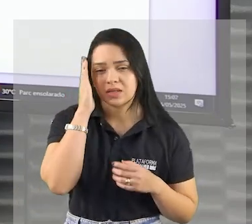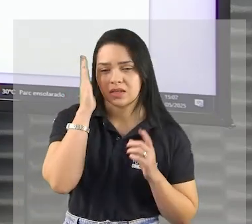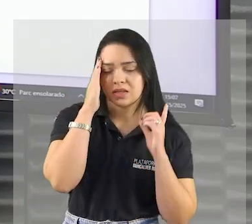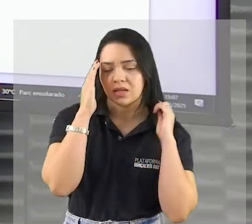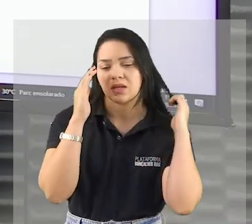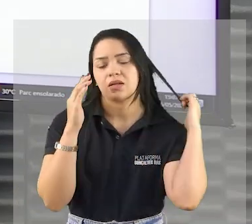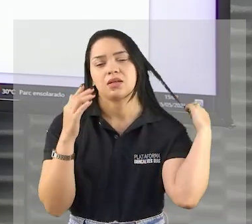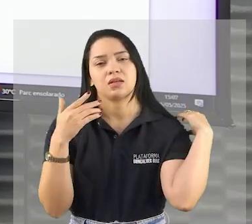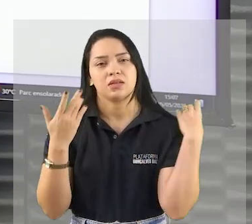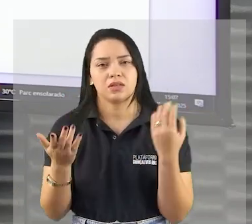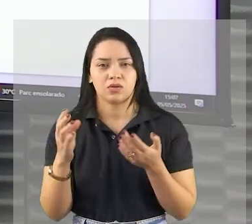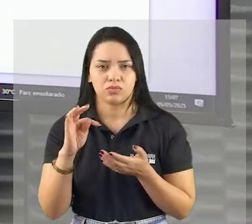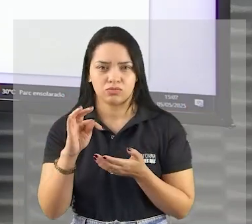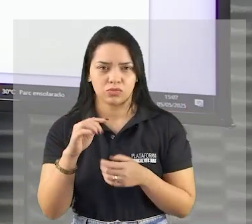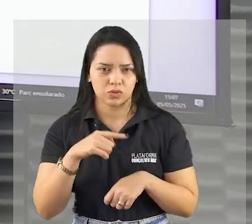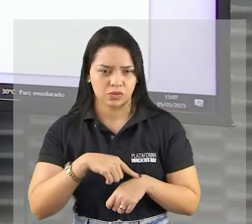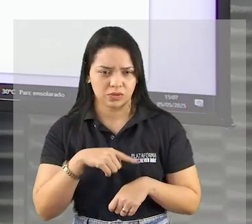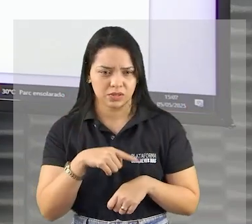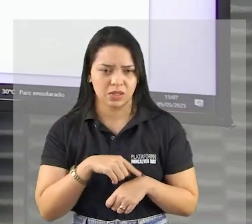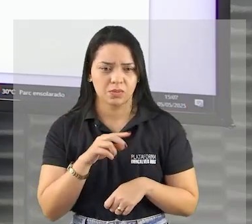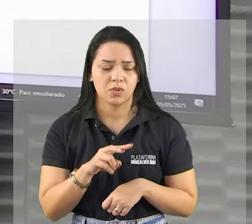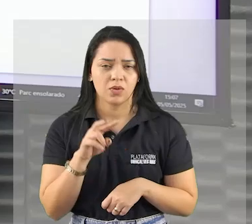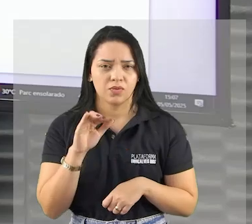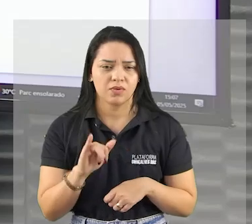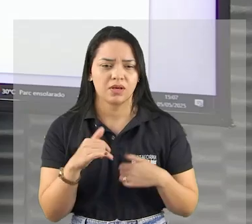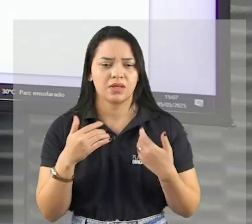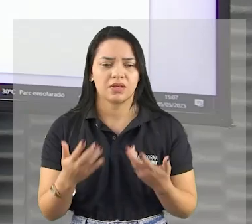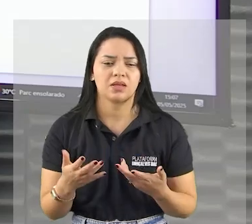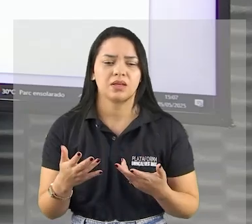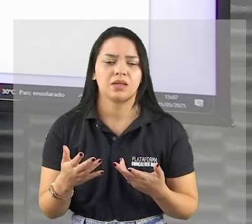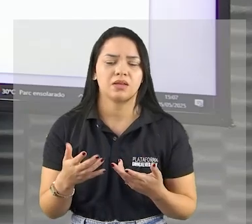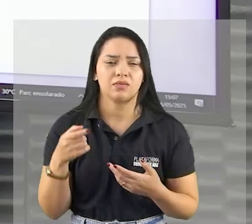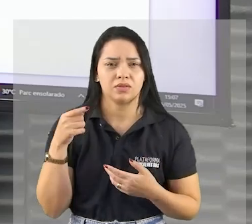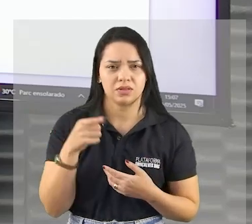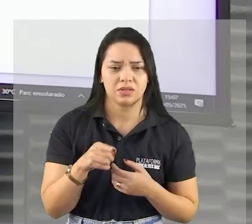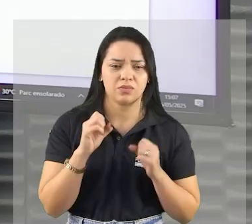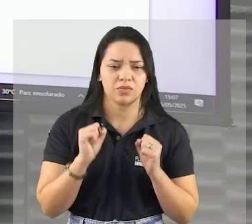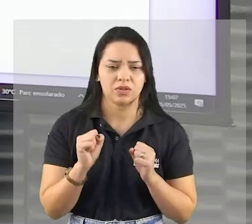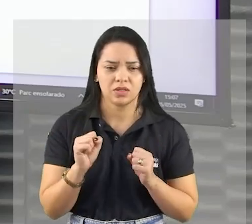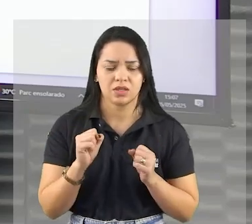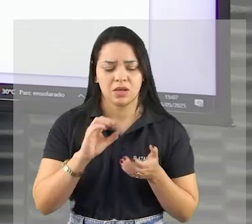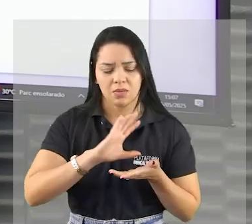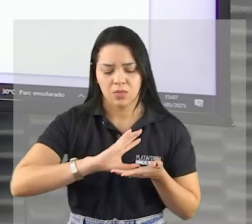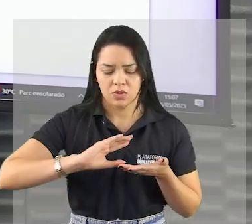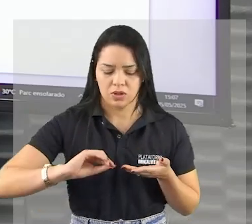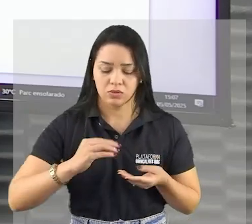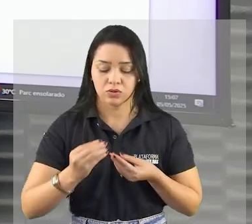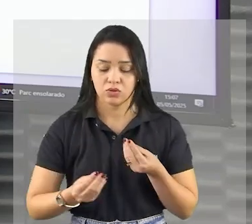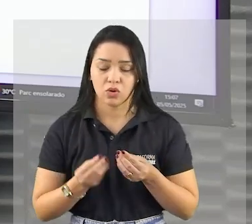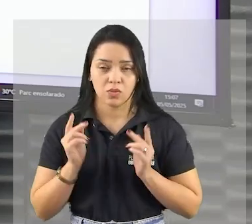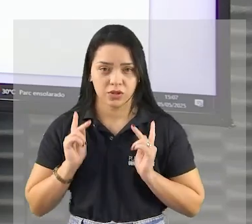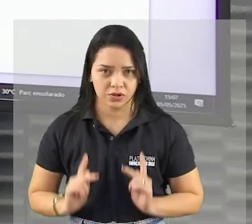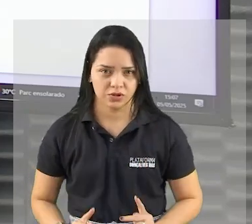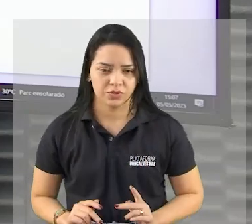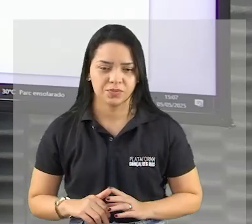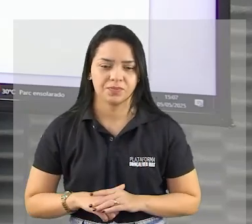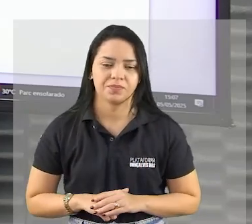ter o tempo para resolução de provas antigas vai dando para você modelo de como agir,